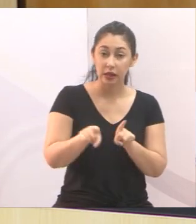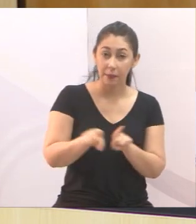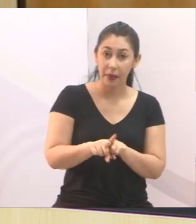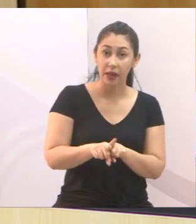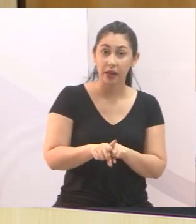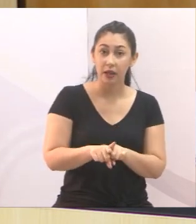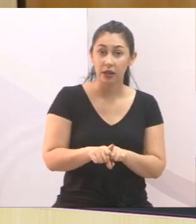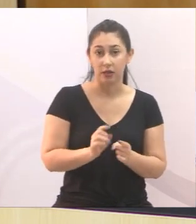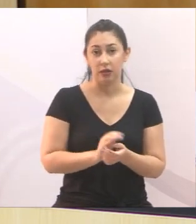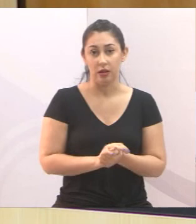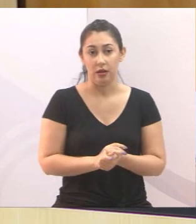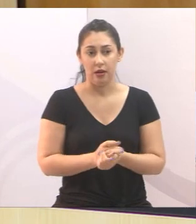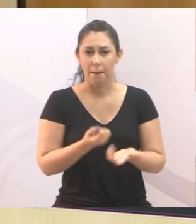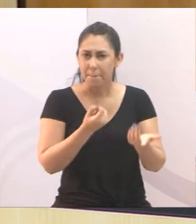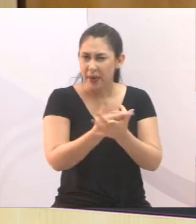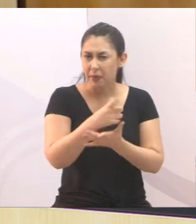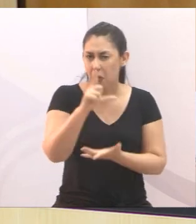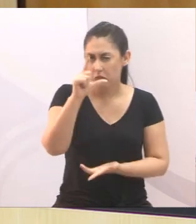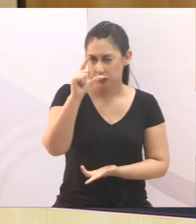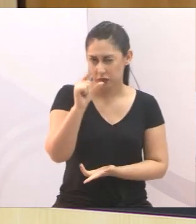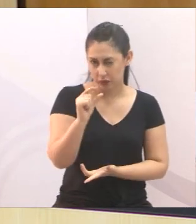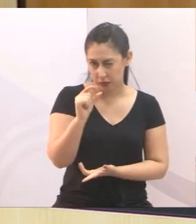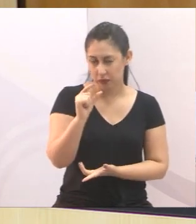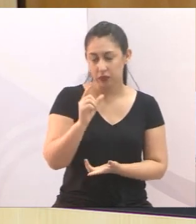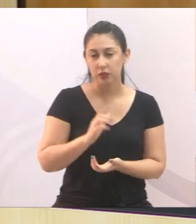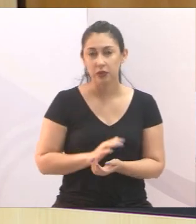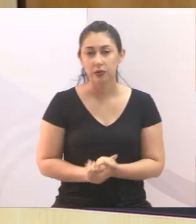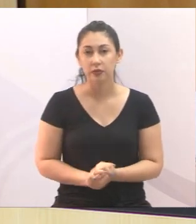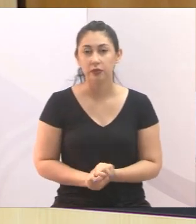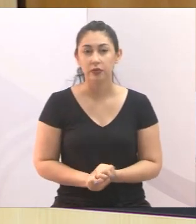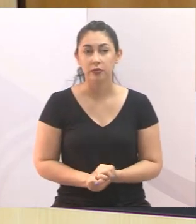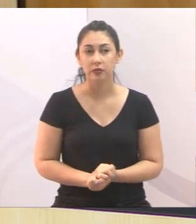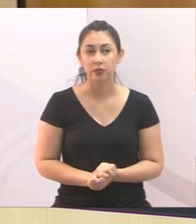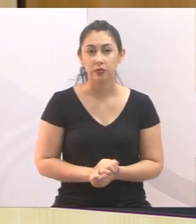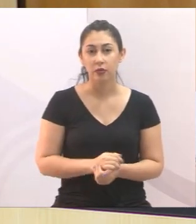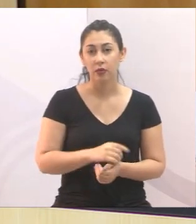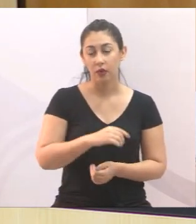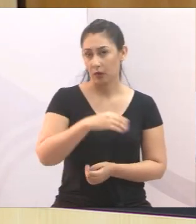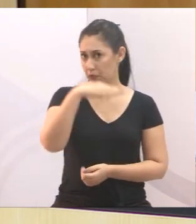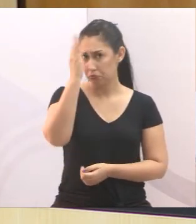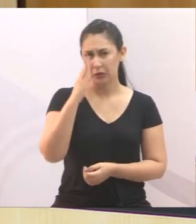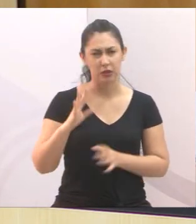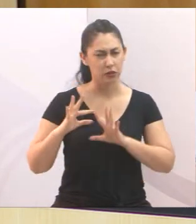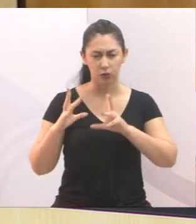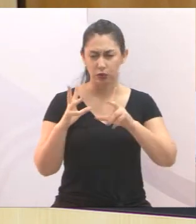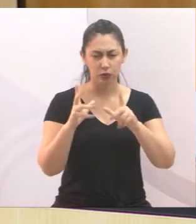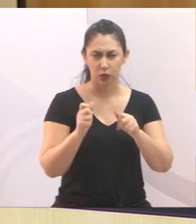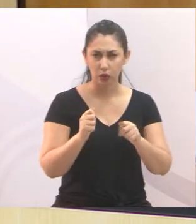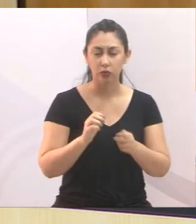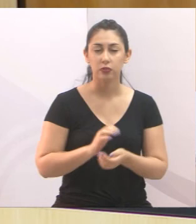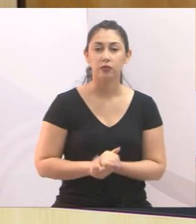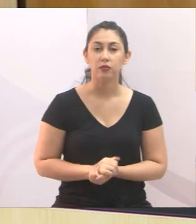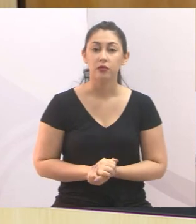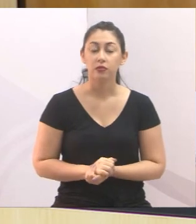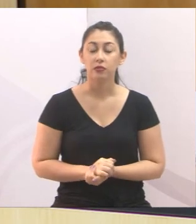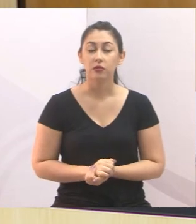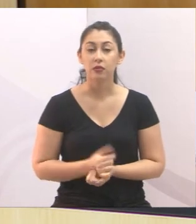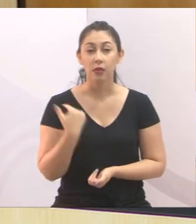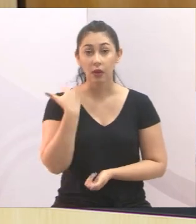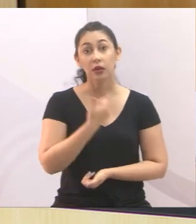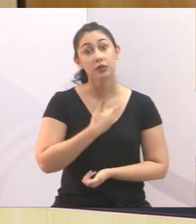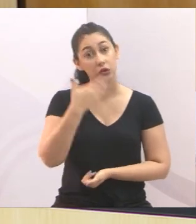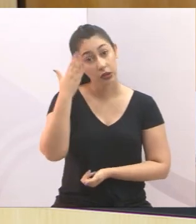de juros mais baixas e ampliação da regularização fundiária no país para garantir moradia digna à população. Considerando que